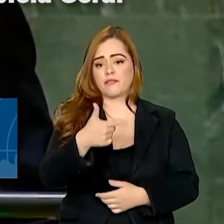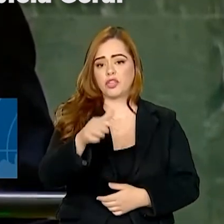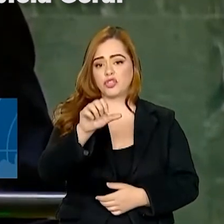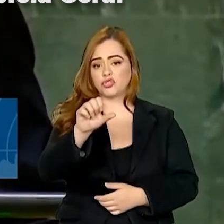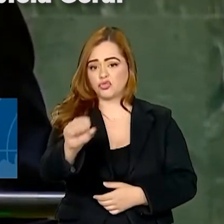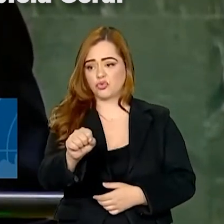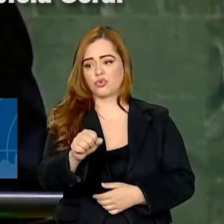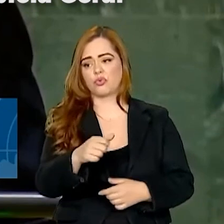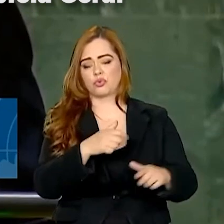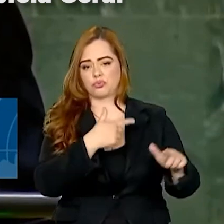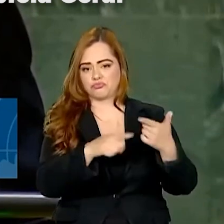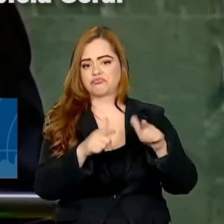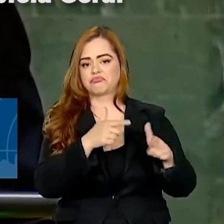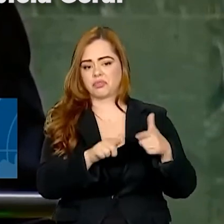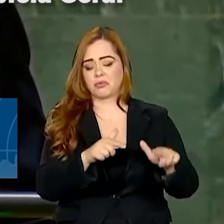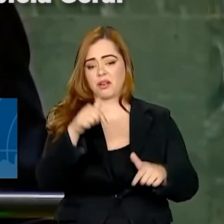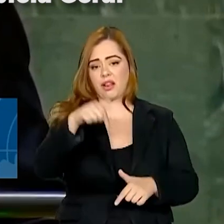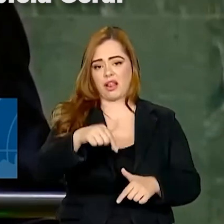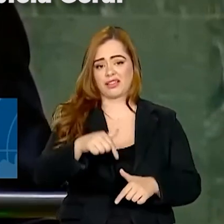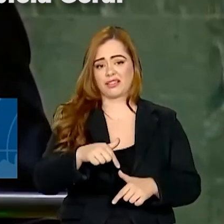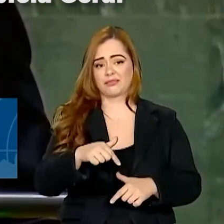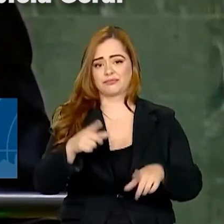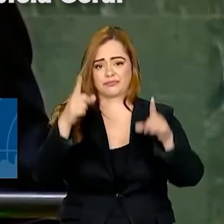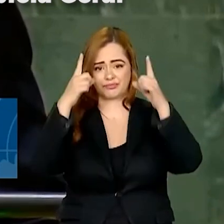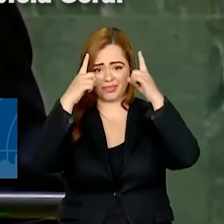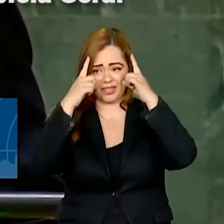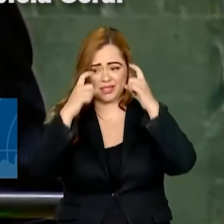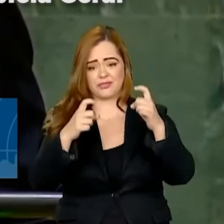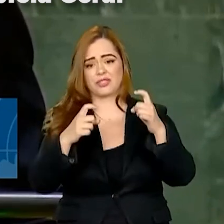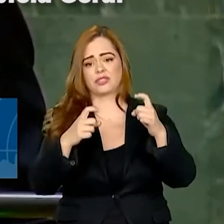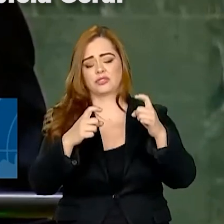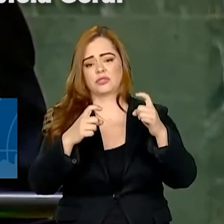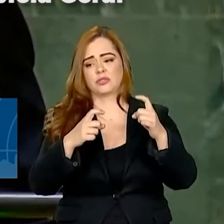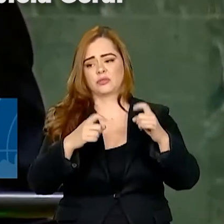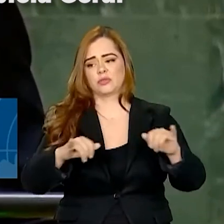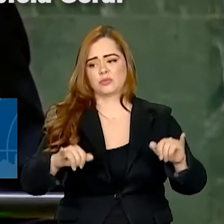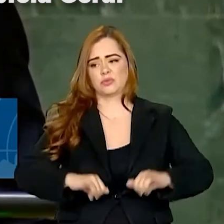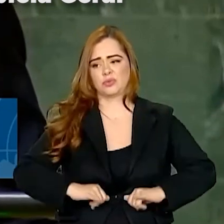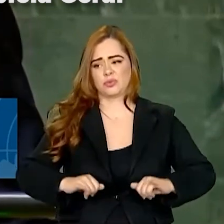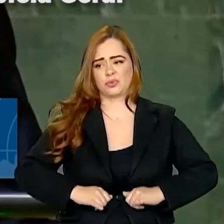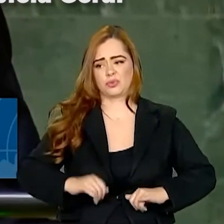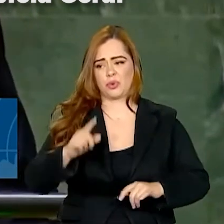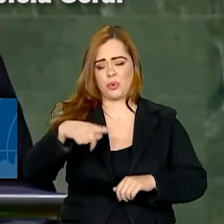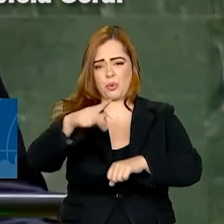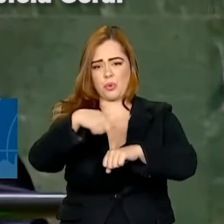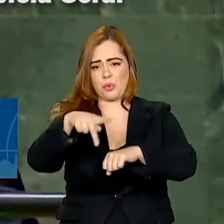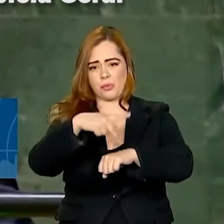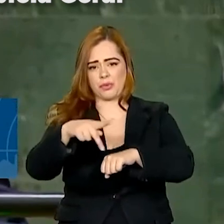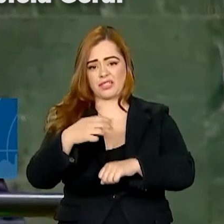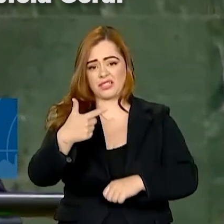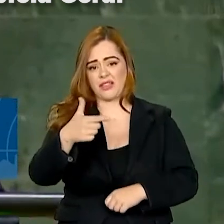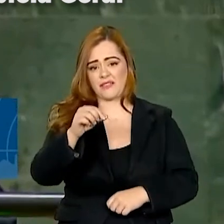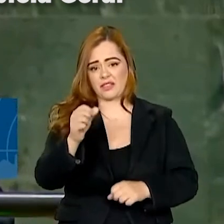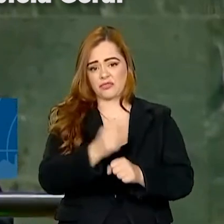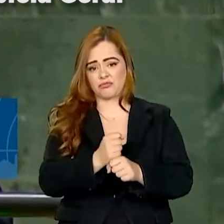desta organização, vítimas brutal do atentado em Bagdá há 20 anos